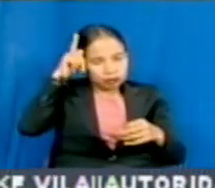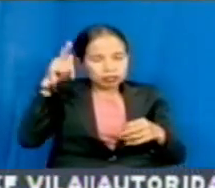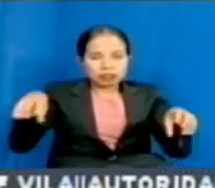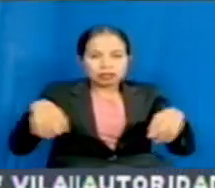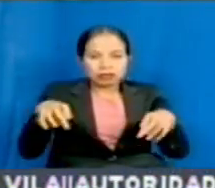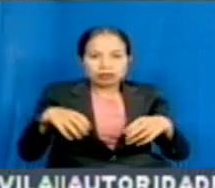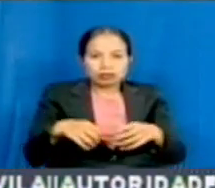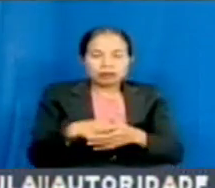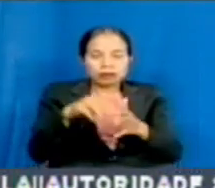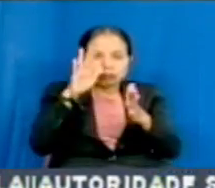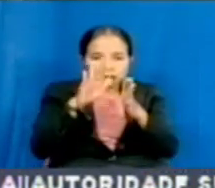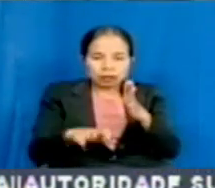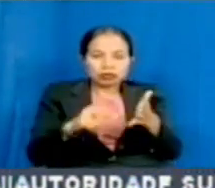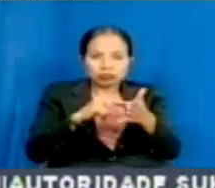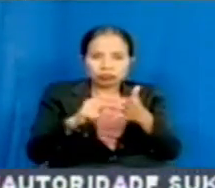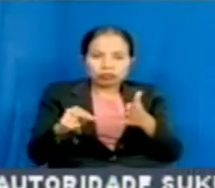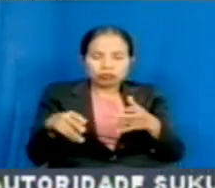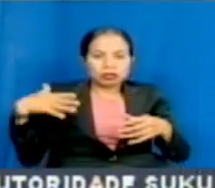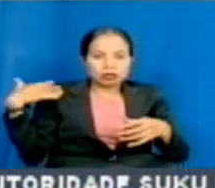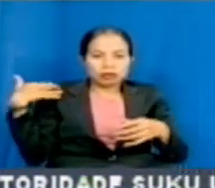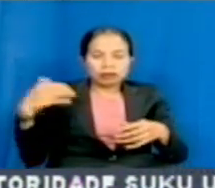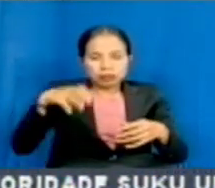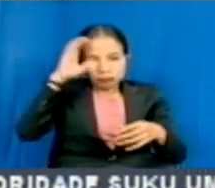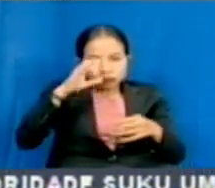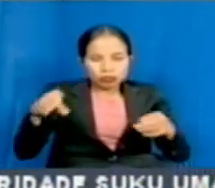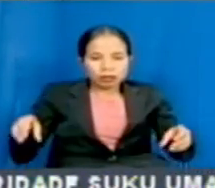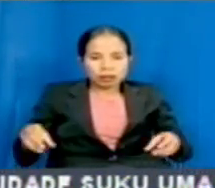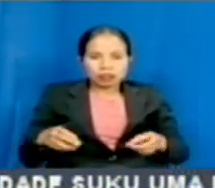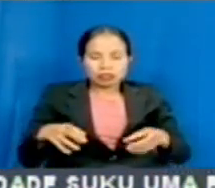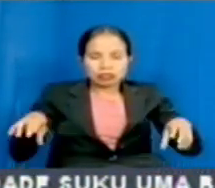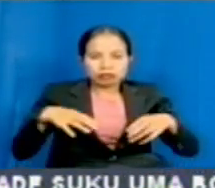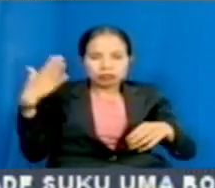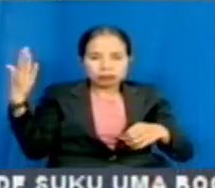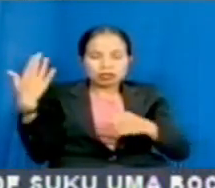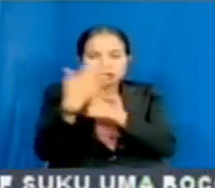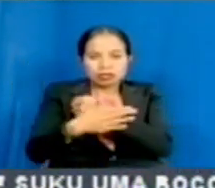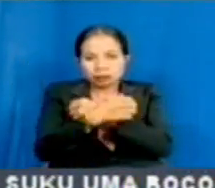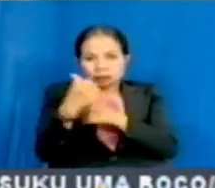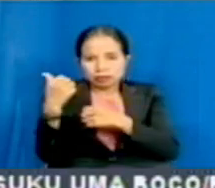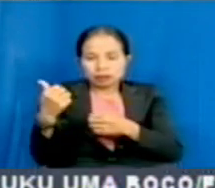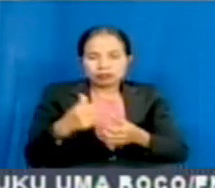emprego, hodi reduz número de juventude, nebe buka moris iha e manierai.